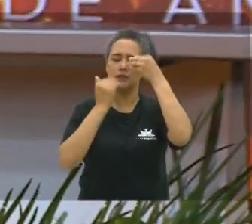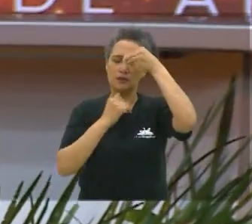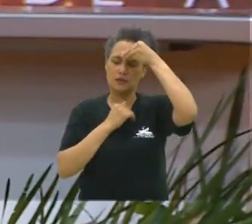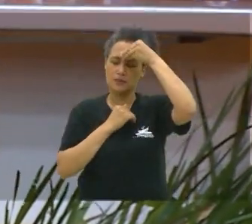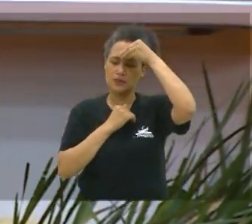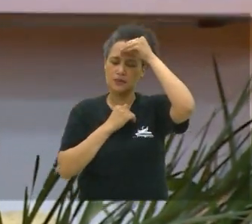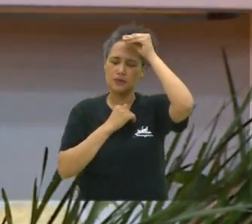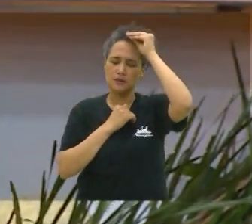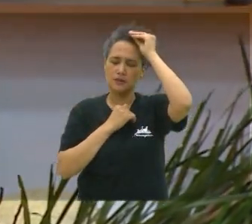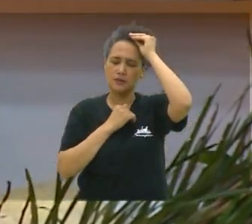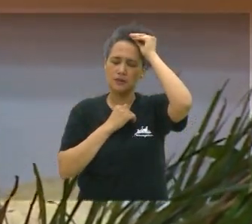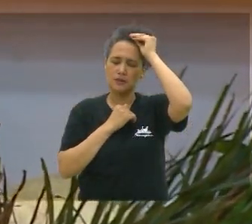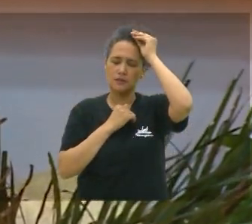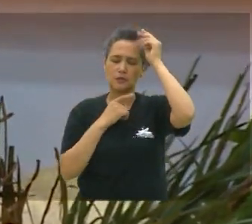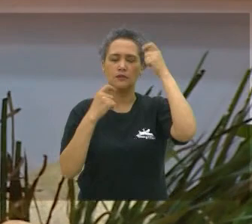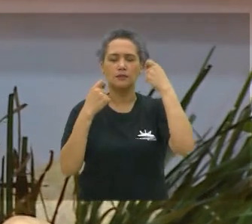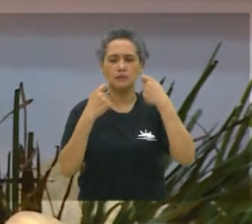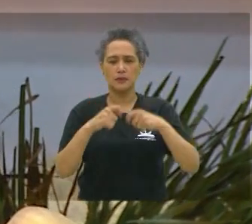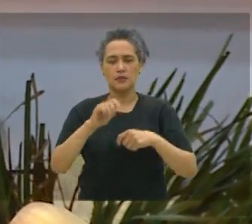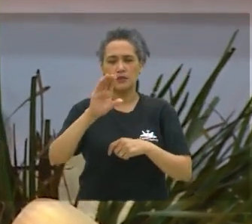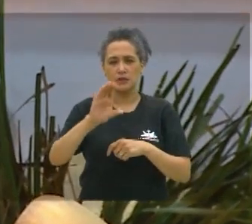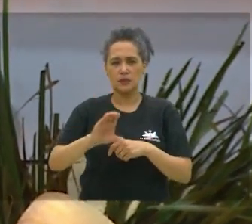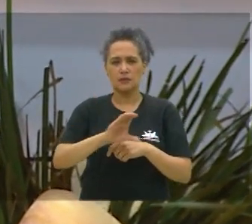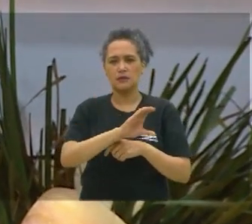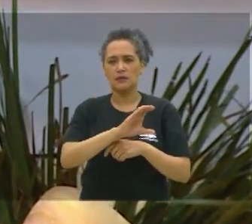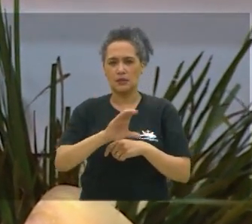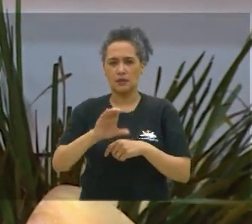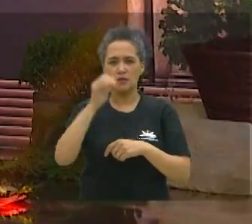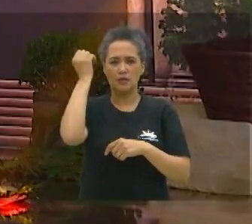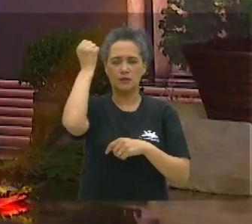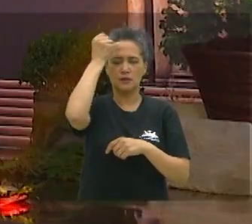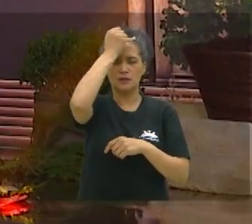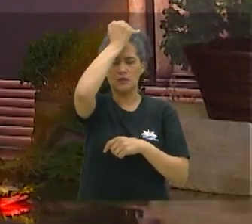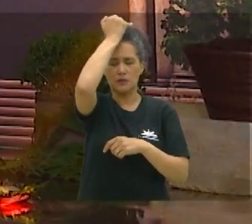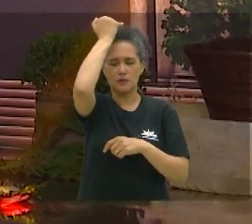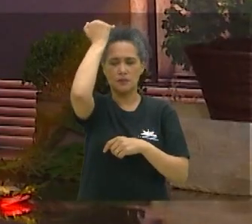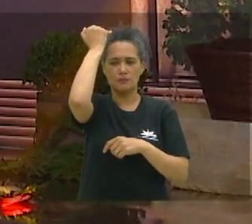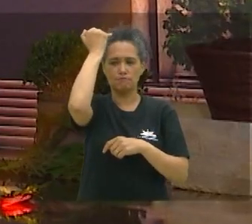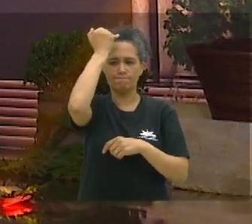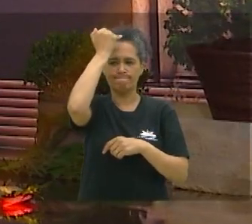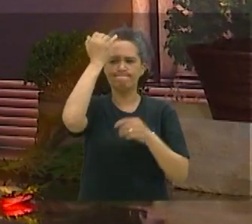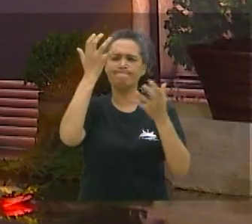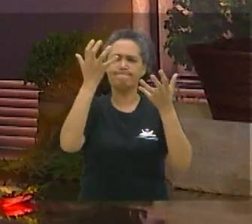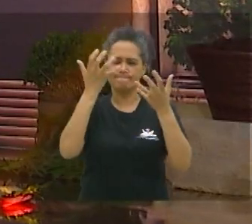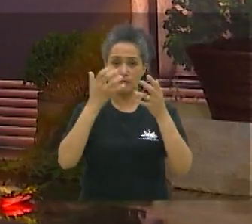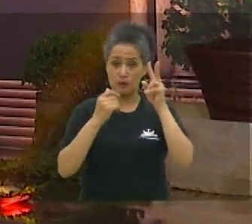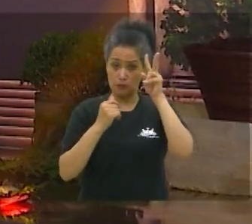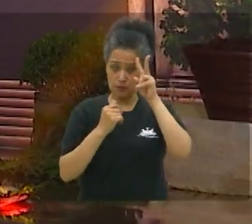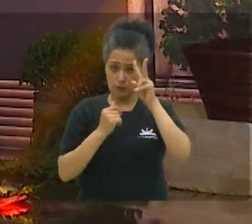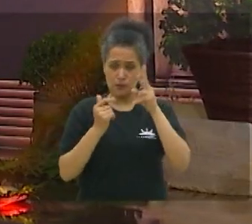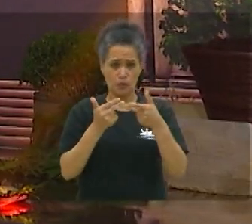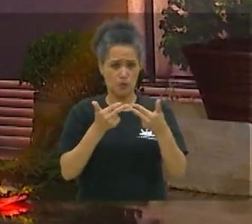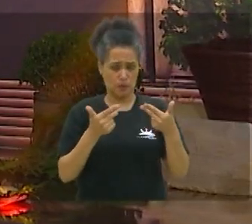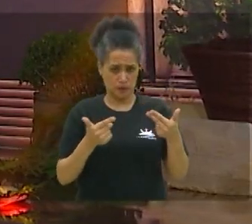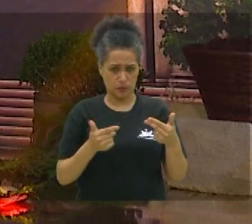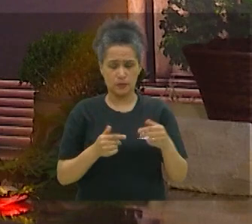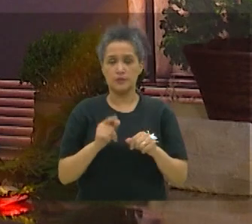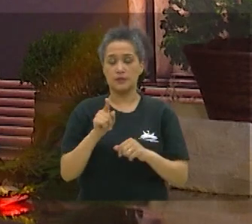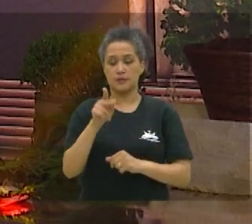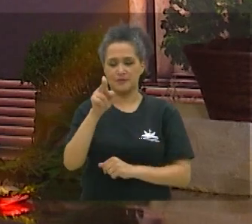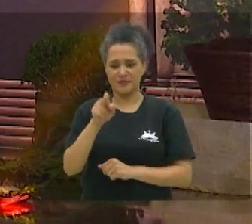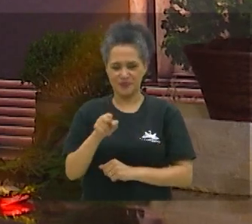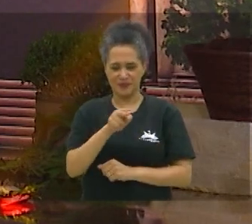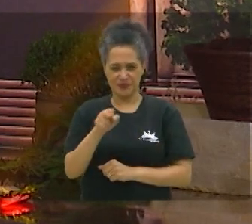Filho, nós precisamos de católicos mais ungidos. E eu quero te lembrar um fato: o Papa Francisco,